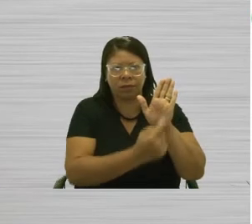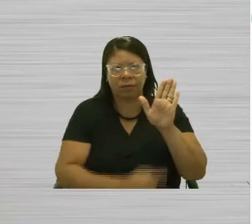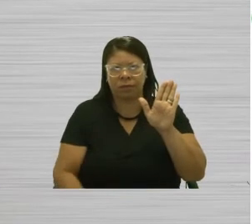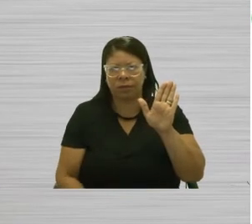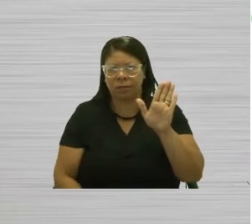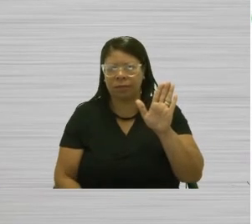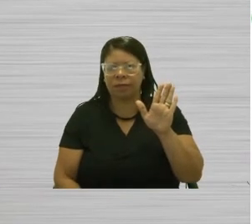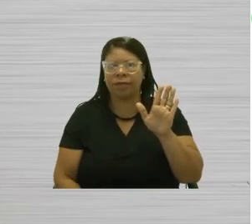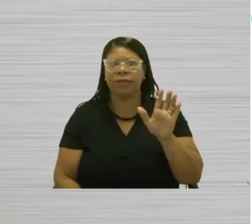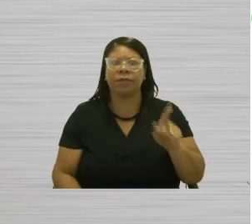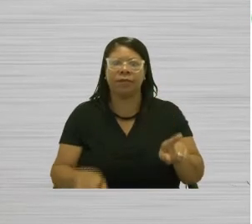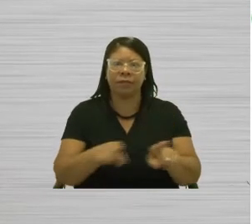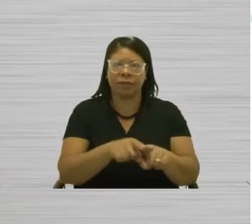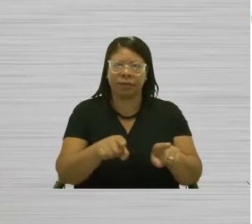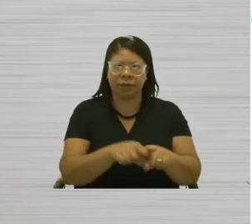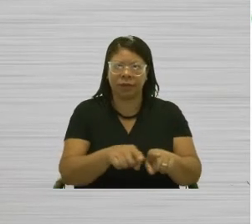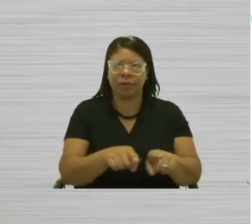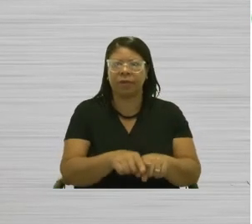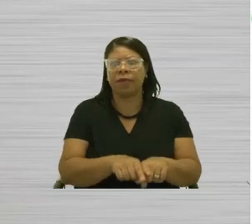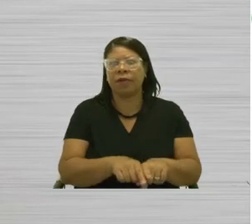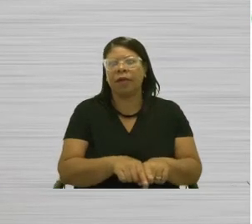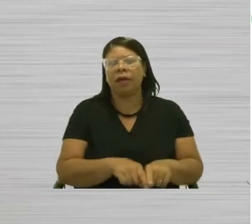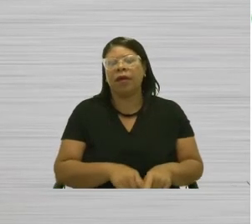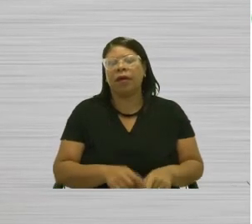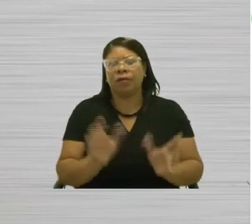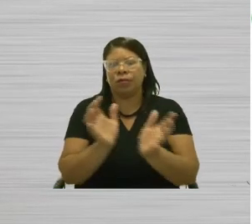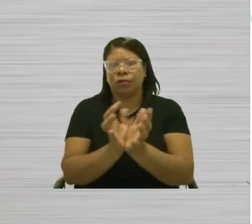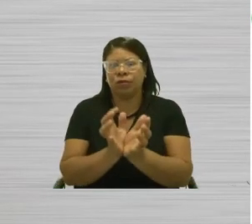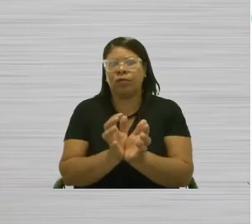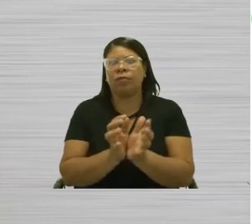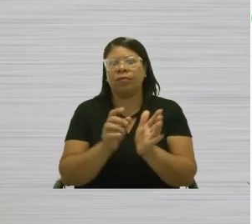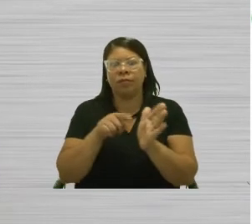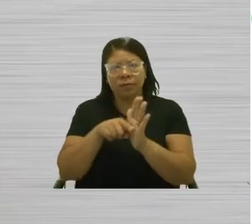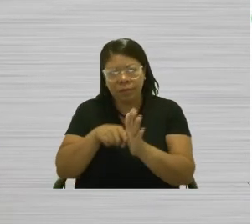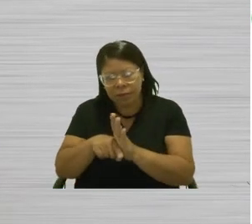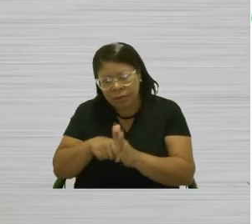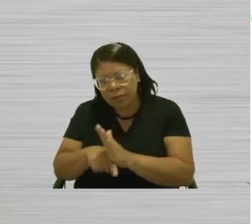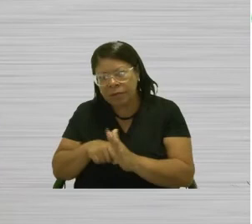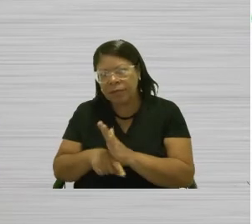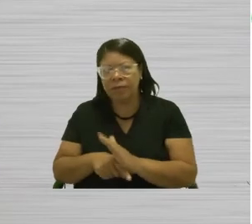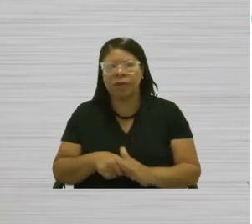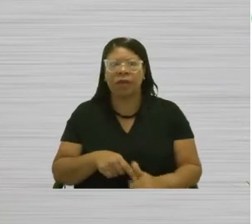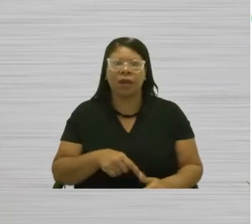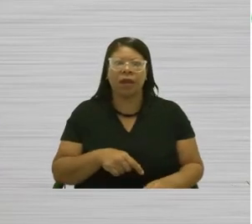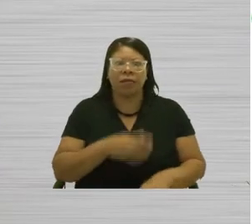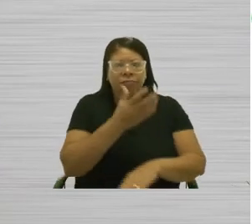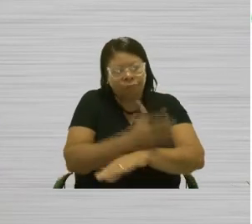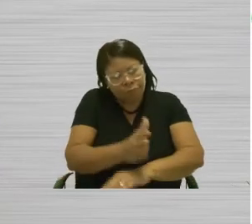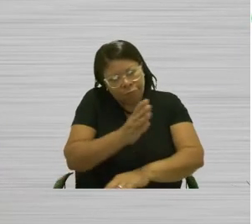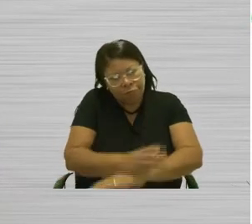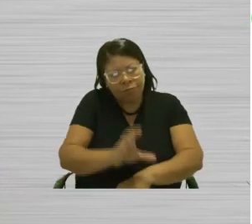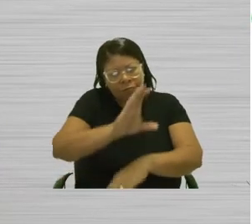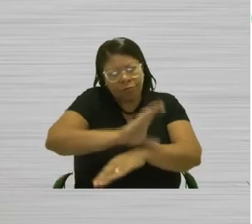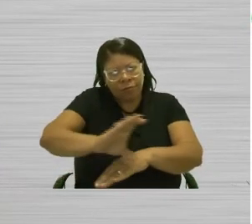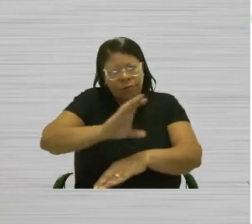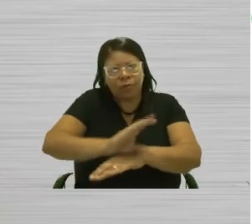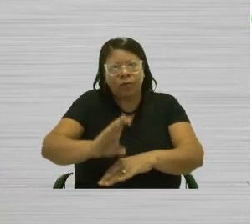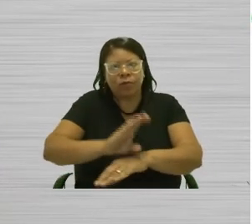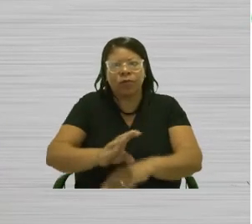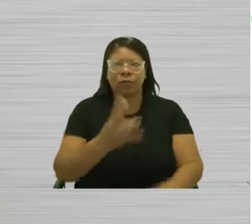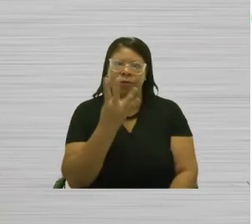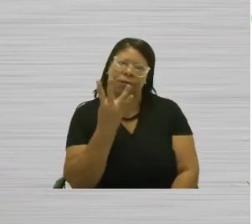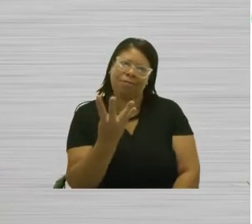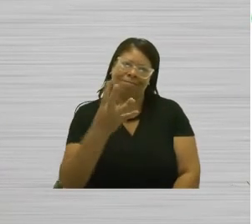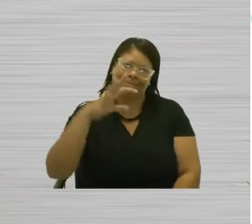Na vigilância epidemiológica, foram 49 capacitações promovidas da equipe de